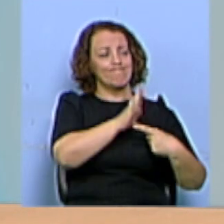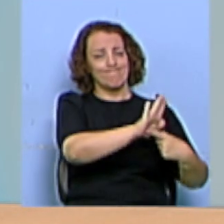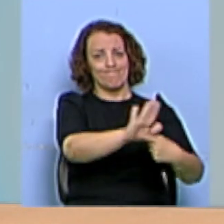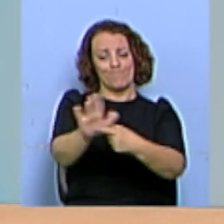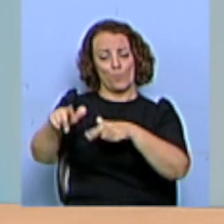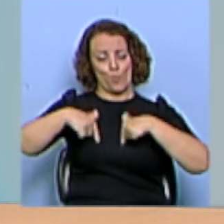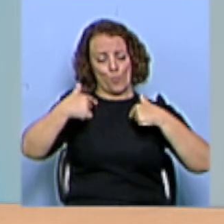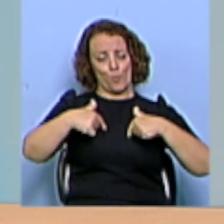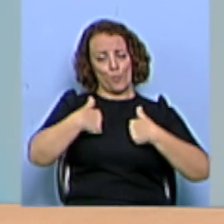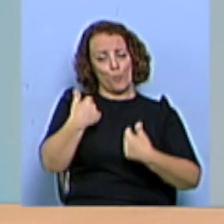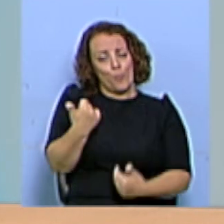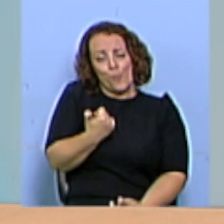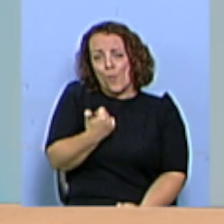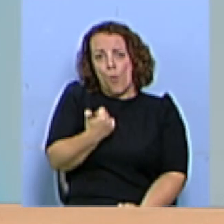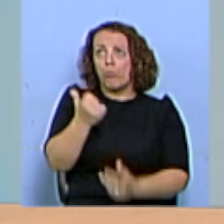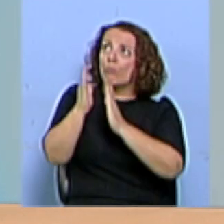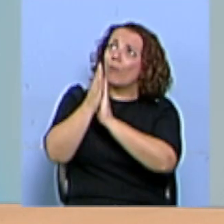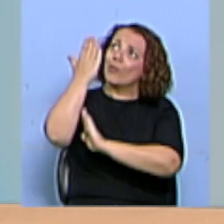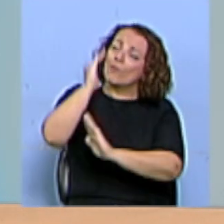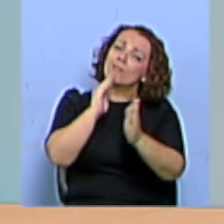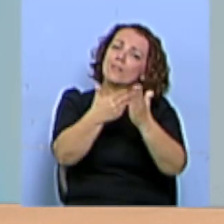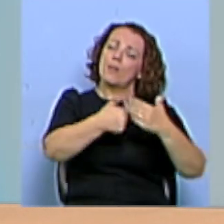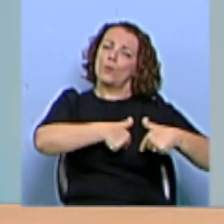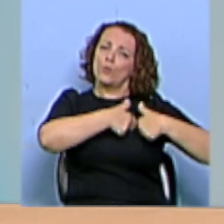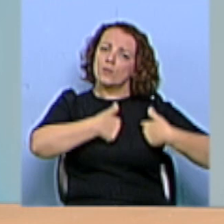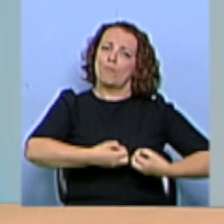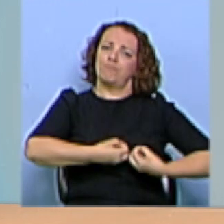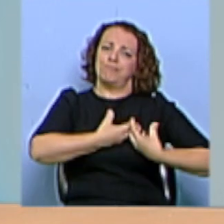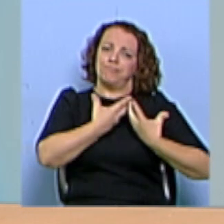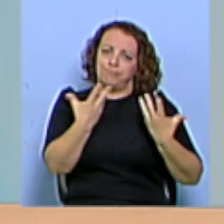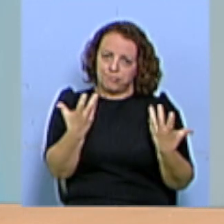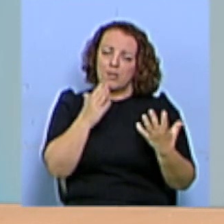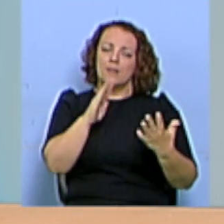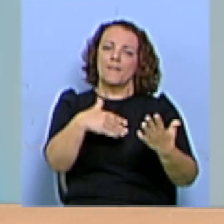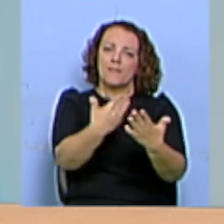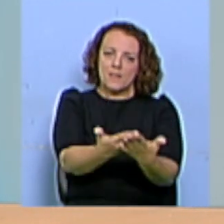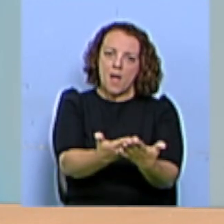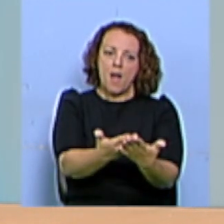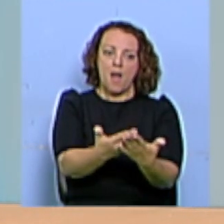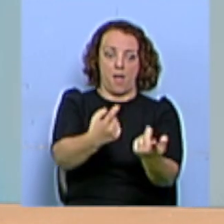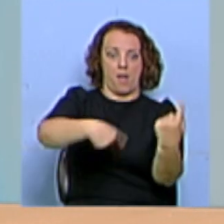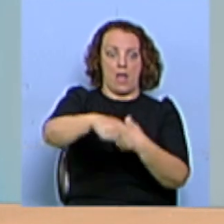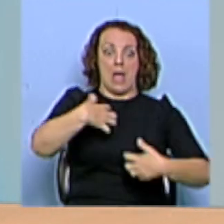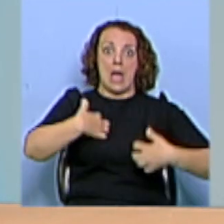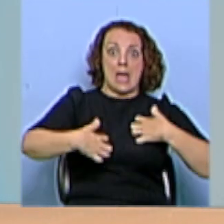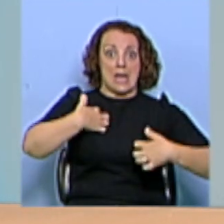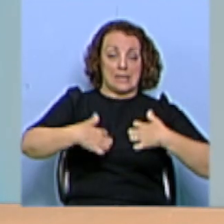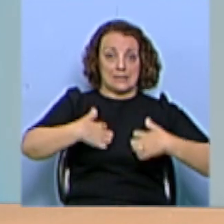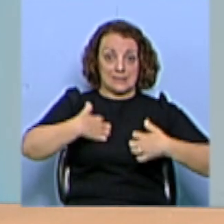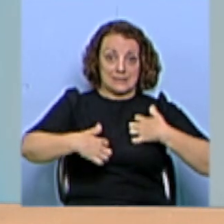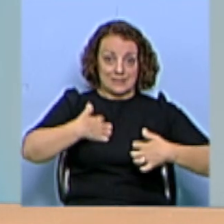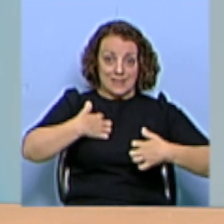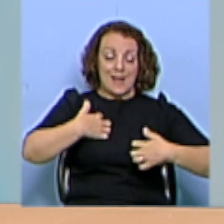dele, que é a generosidade de Deus para alimentar o coração do homem, para responder às ânsias. E hoje, então,